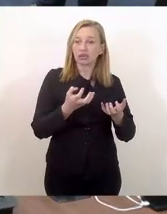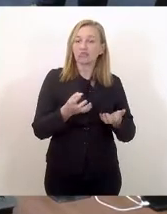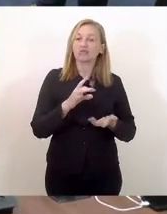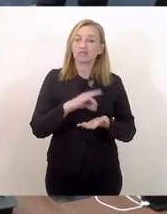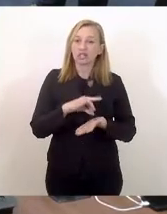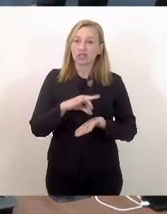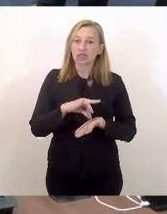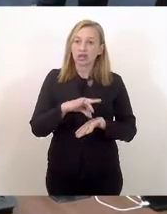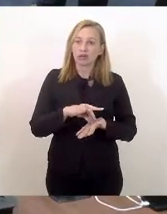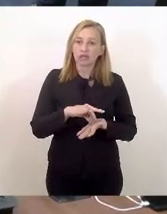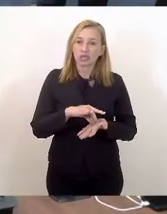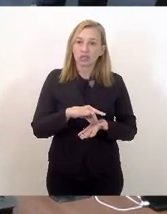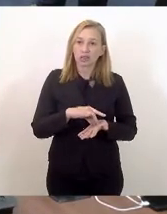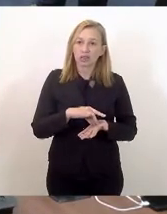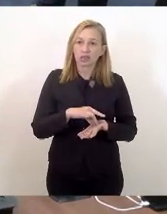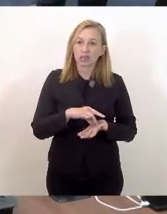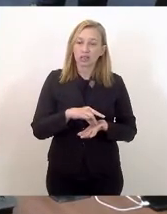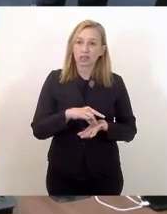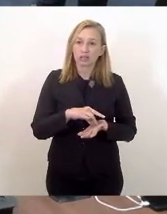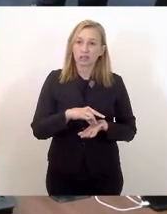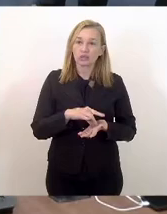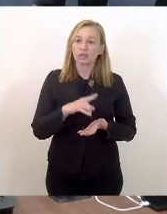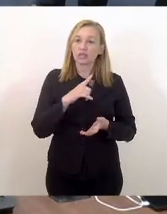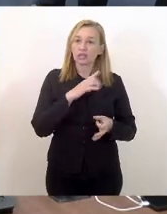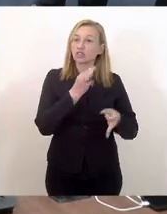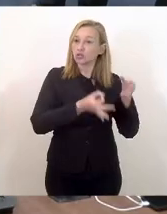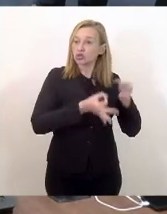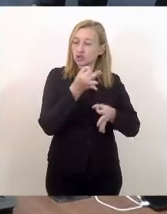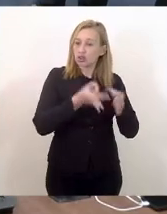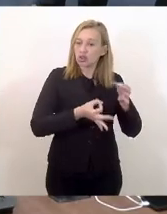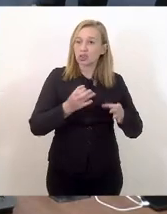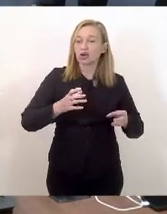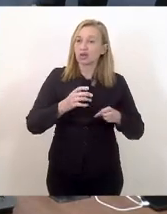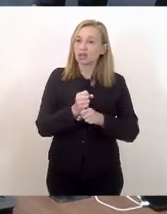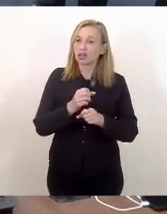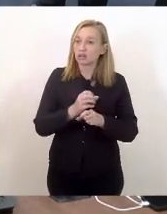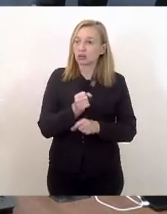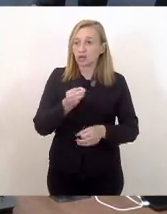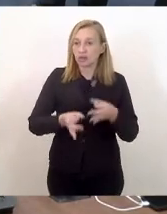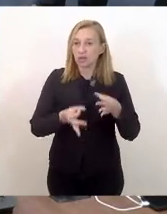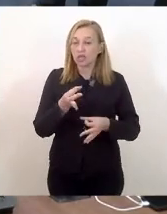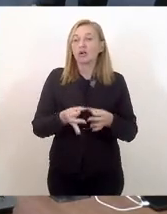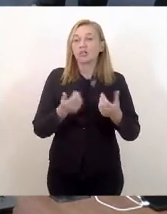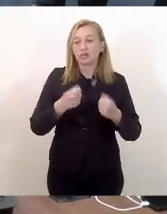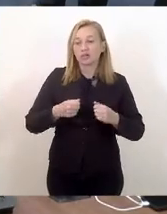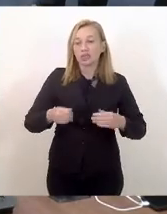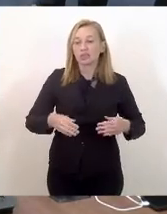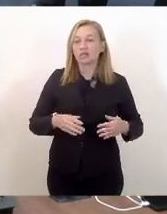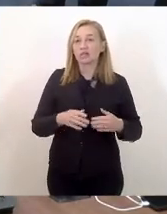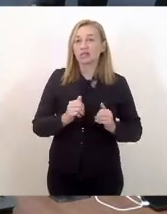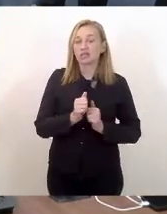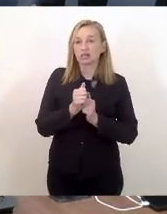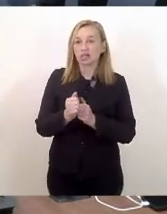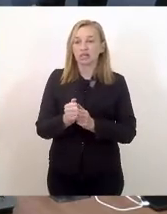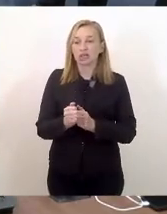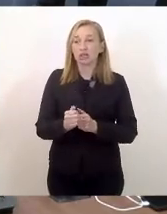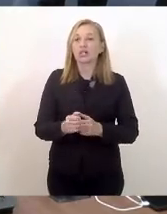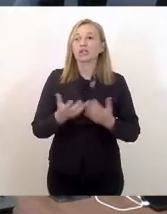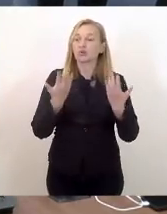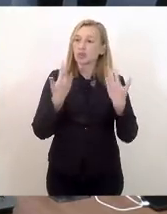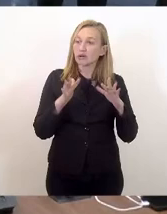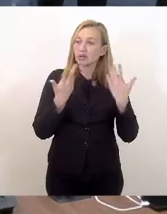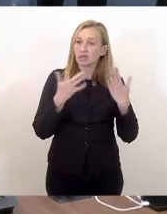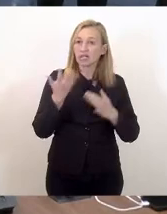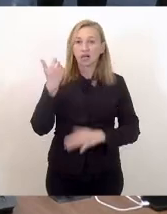verdadeiramente para uma maior justiça tributária, a gente tem que ir nesse caminho. Eu queria parabenizar o Rosenberg